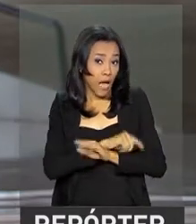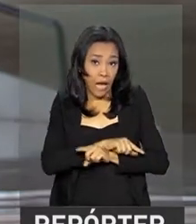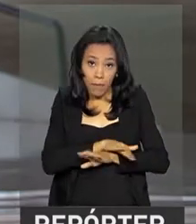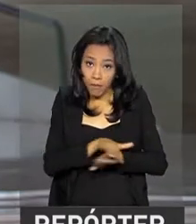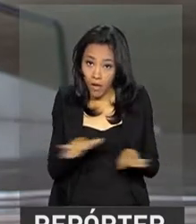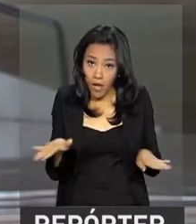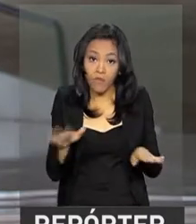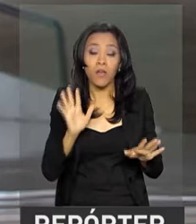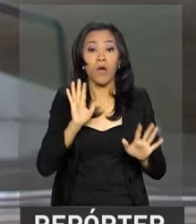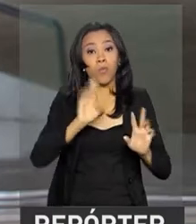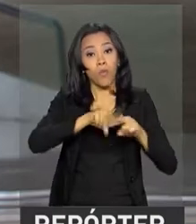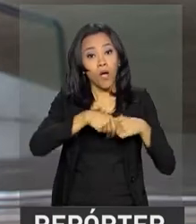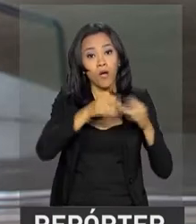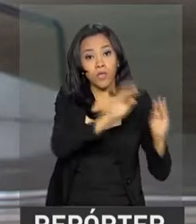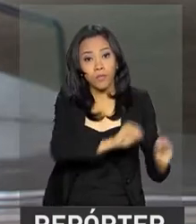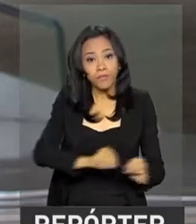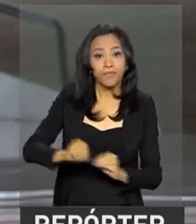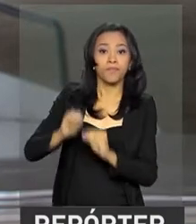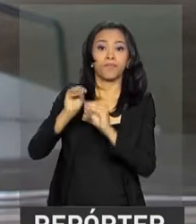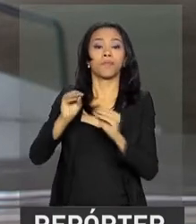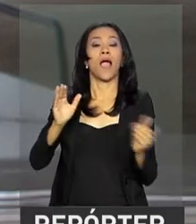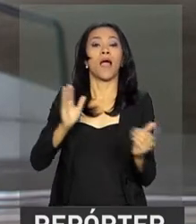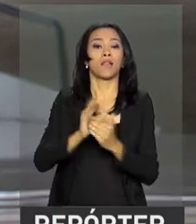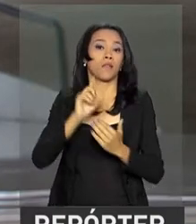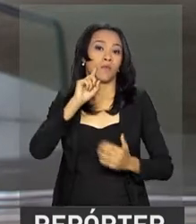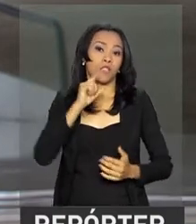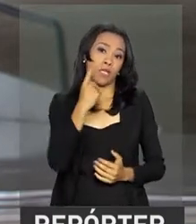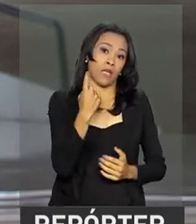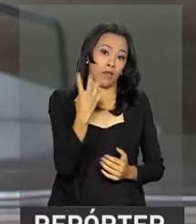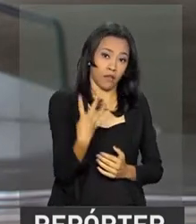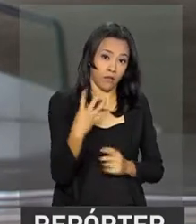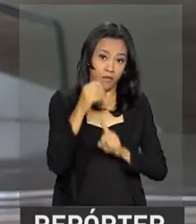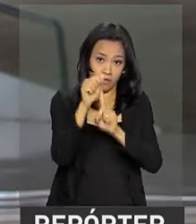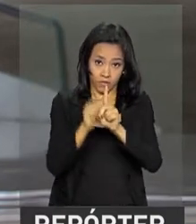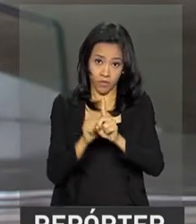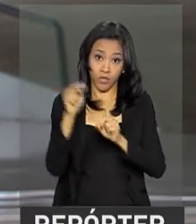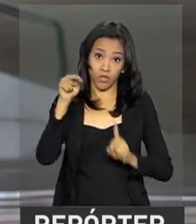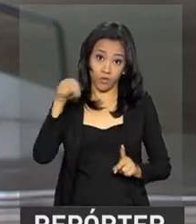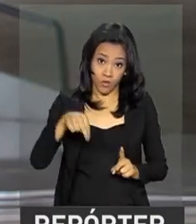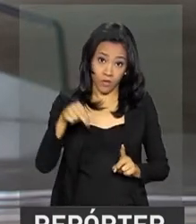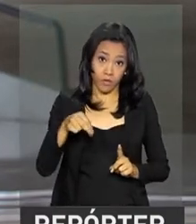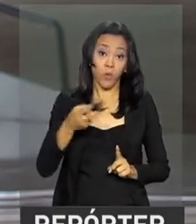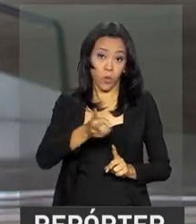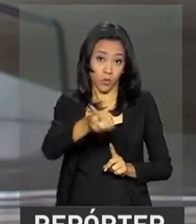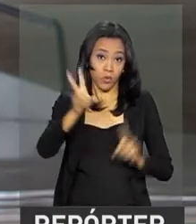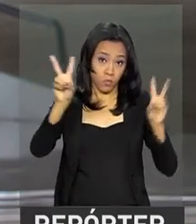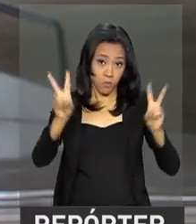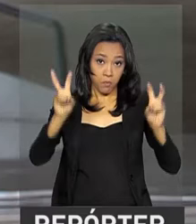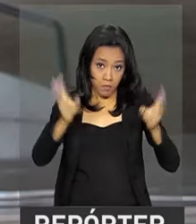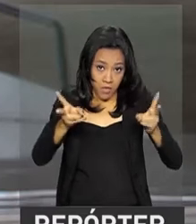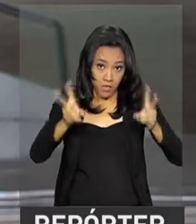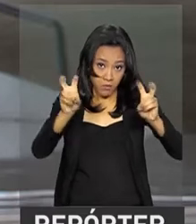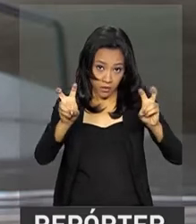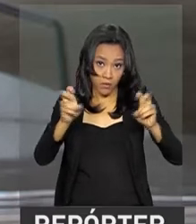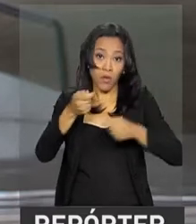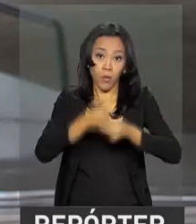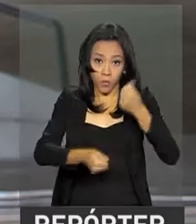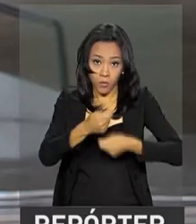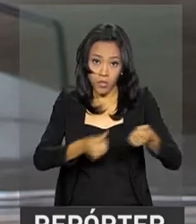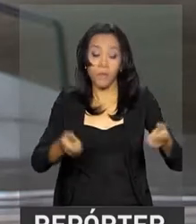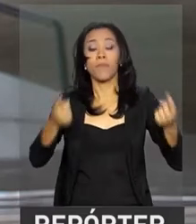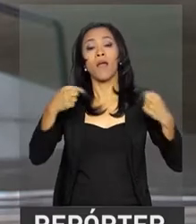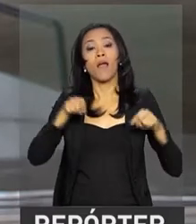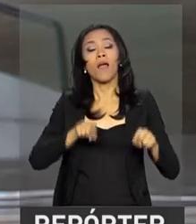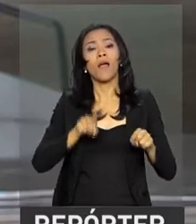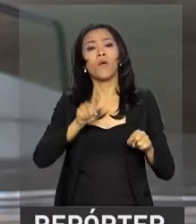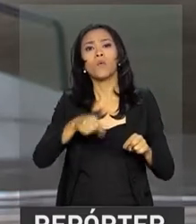o prazo de adesão vai até o dia 14 de novembro e ainda sobre economia a expectativa hoje é pelos números